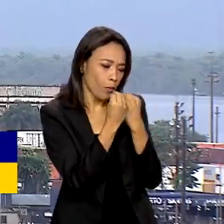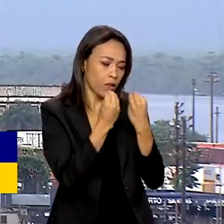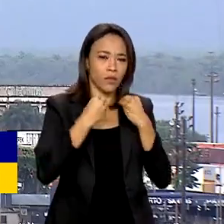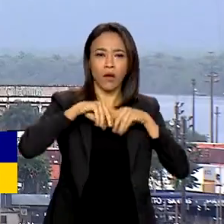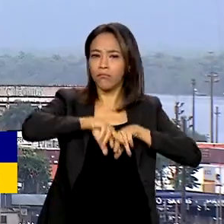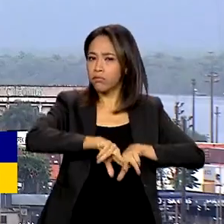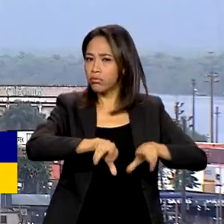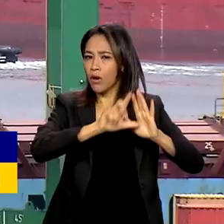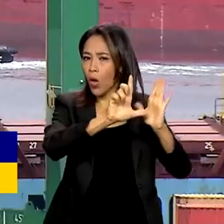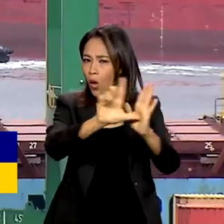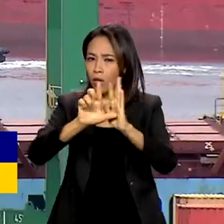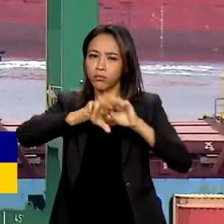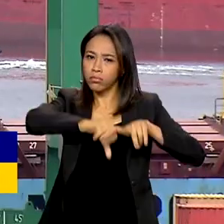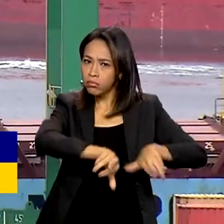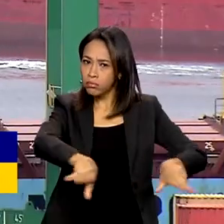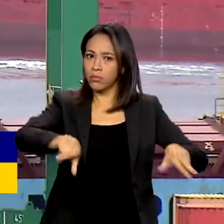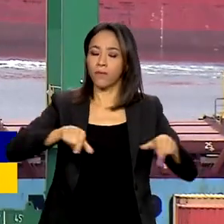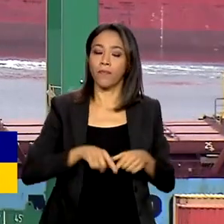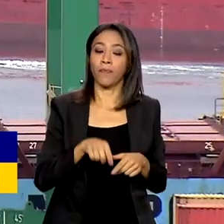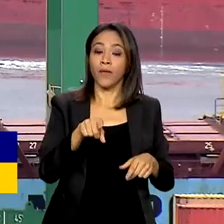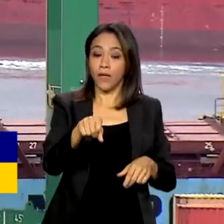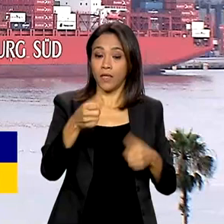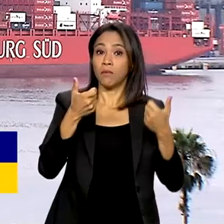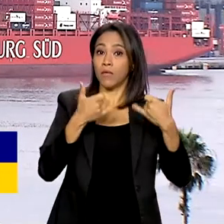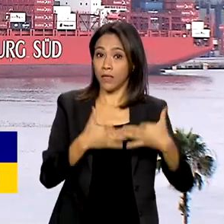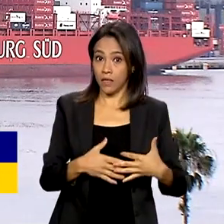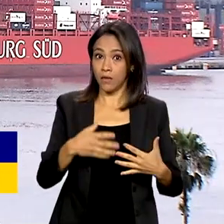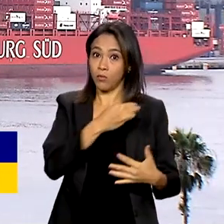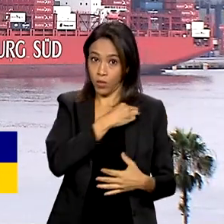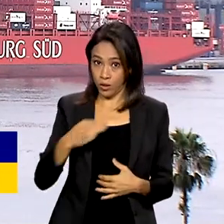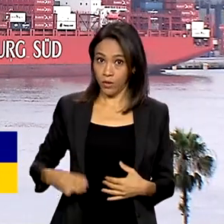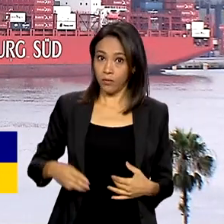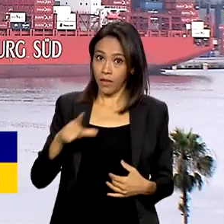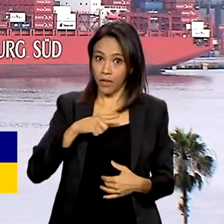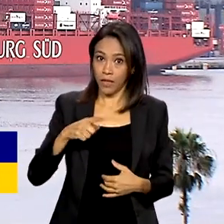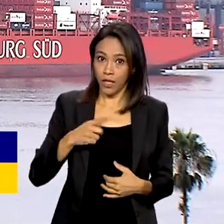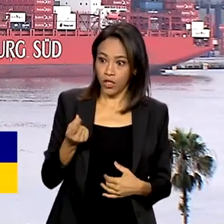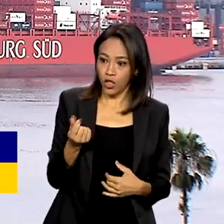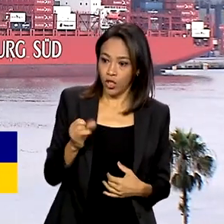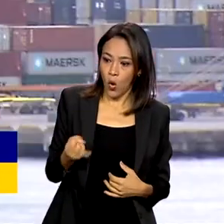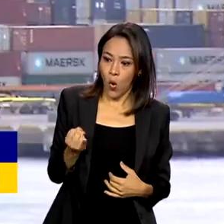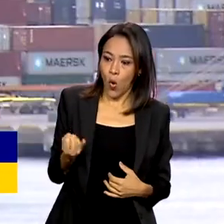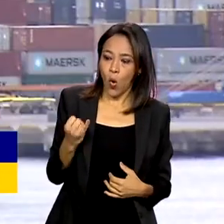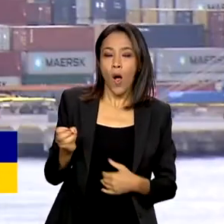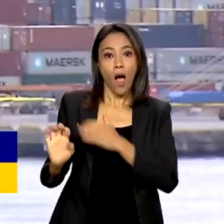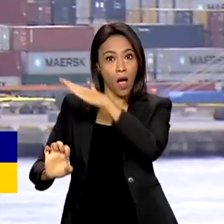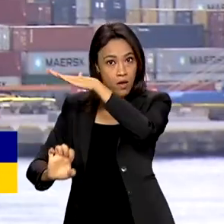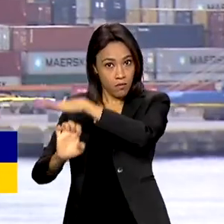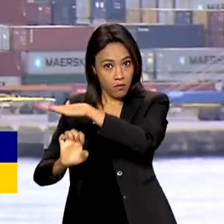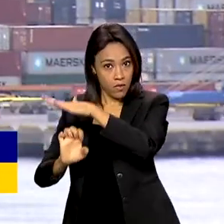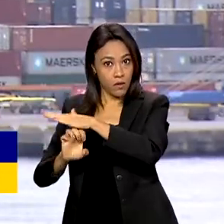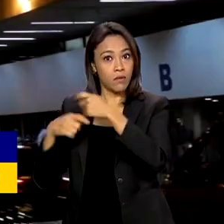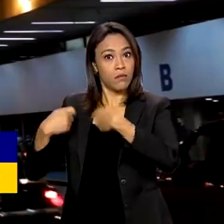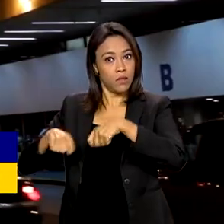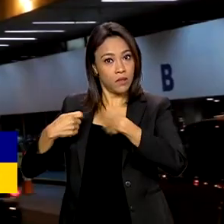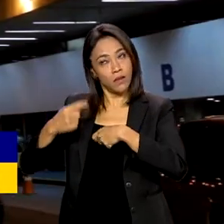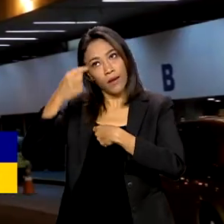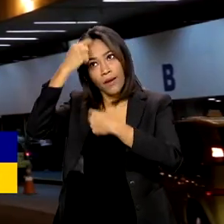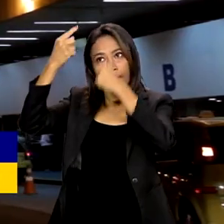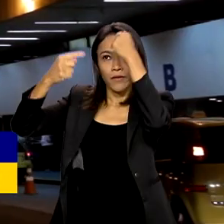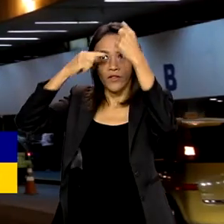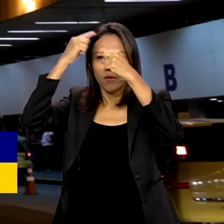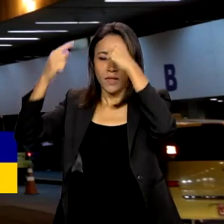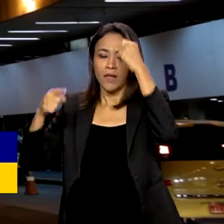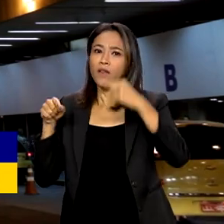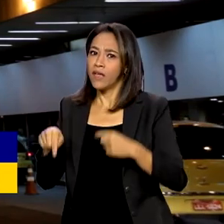Segundo Márcio França, para ter lucros e clientes, uma concessionária tem de investir em ações criativas. Foi